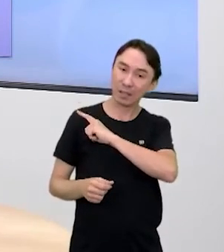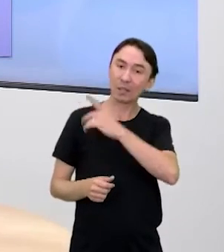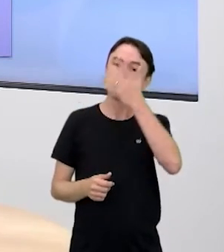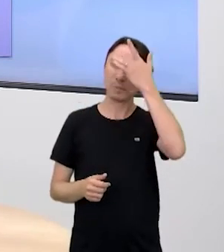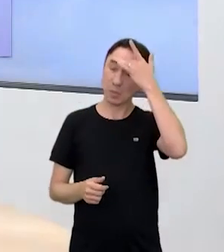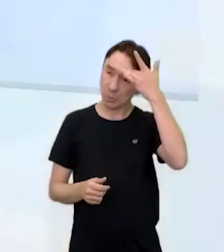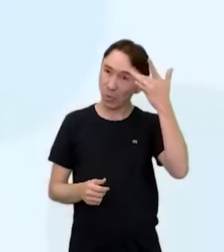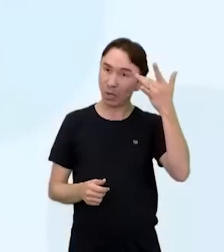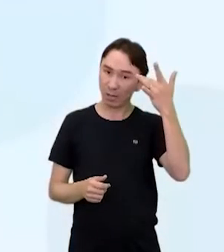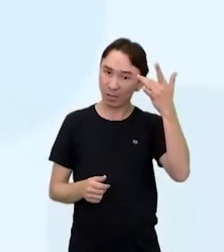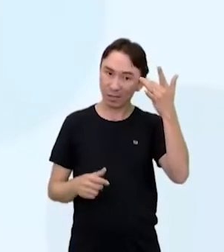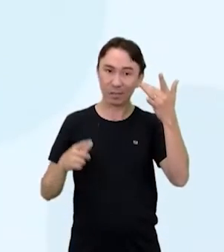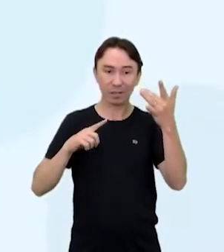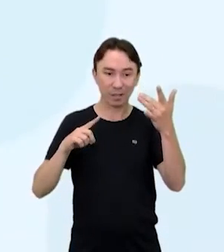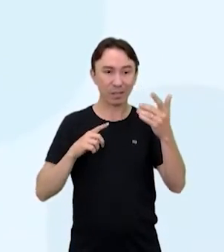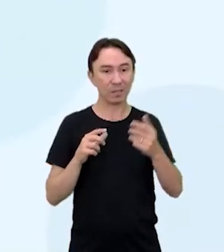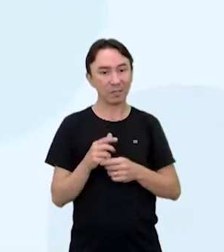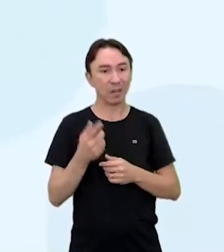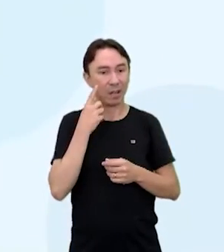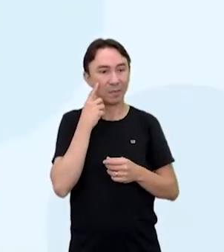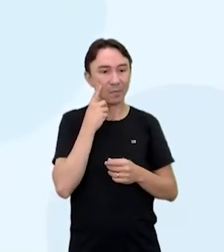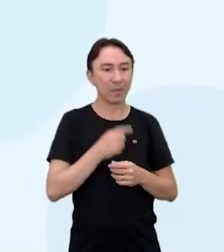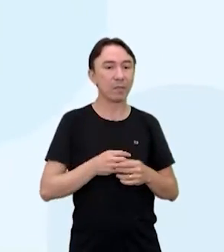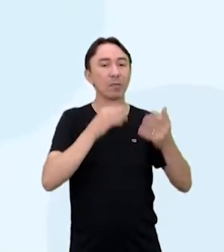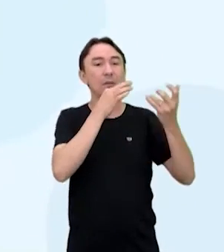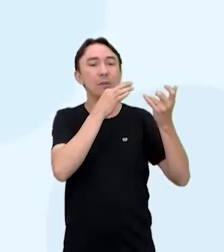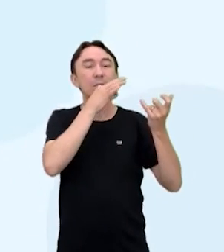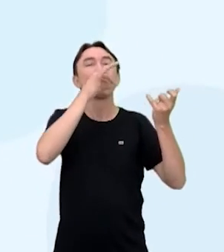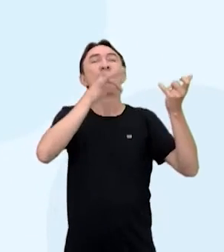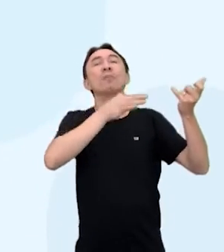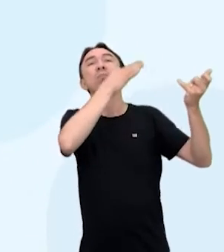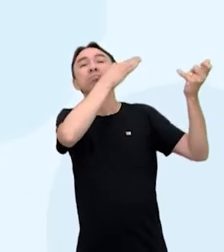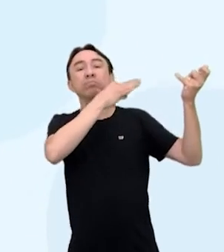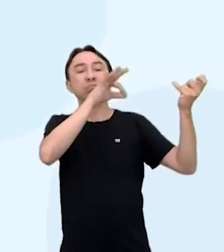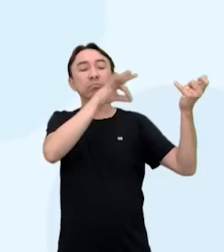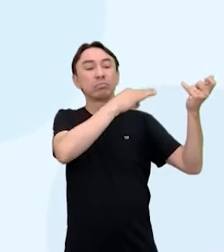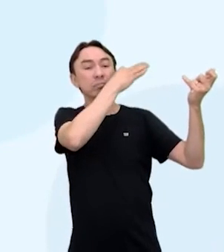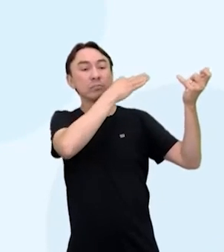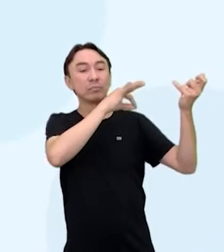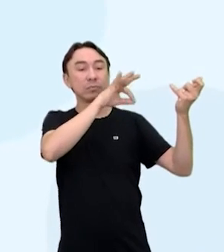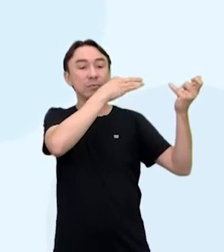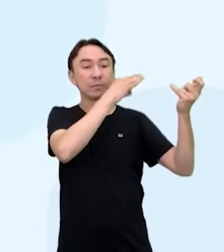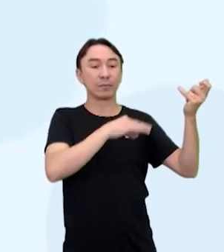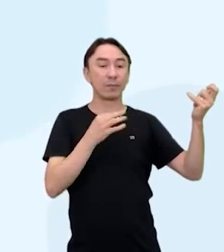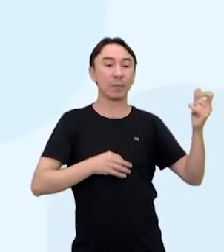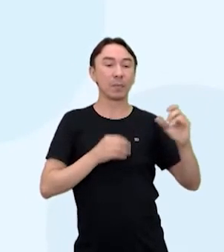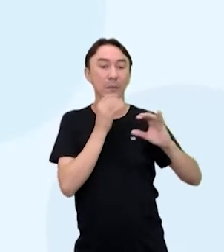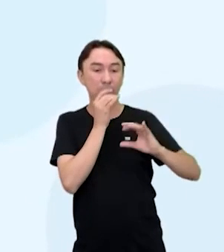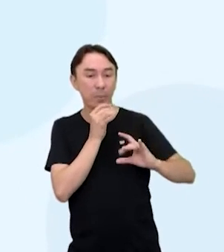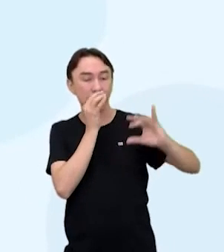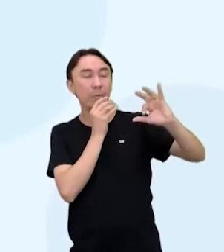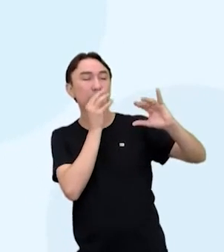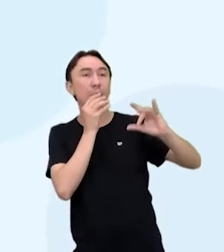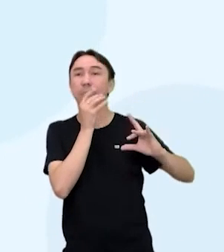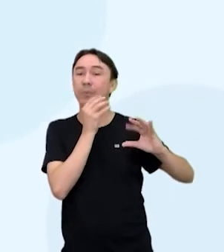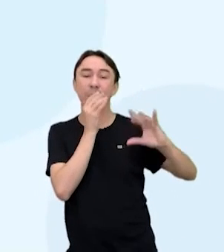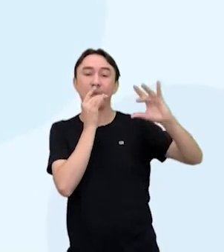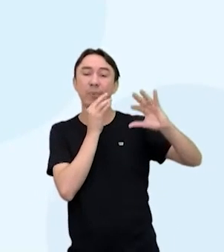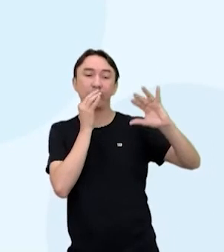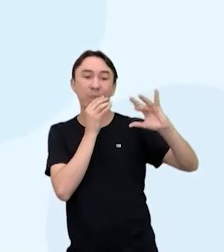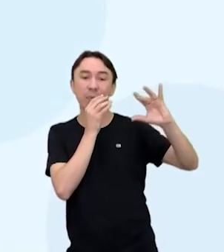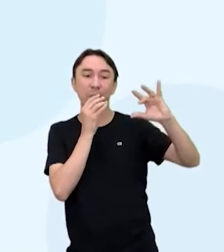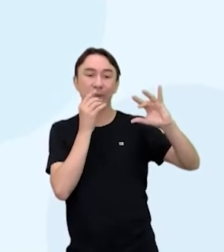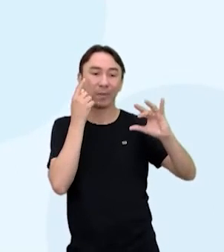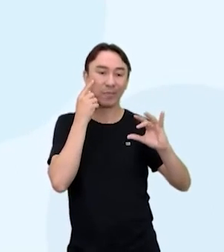com instrumentos e elas estão num fundo também azul, no nosso caso é um fundo rosa, e